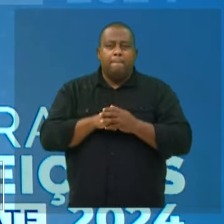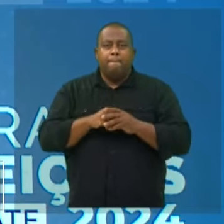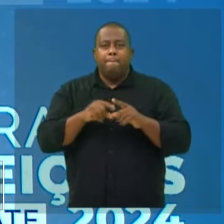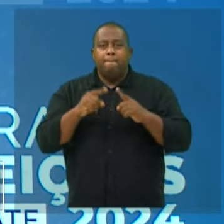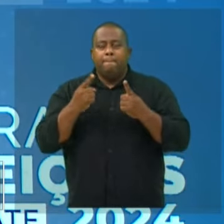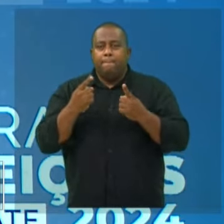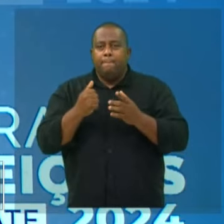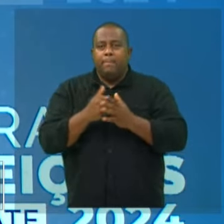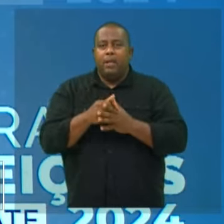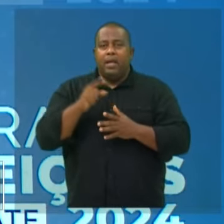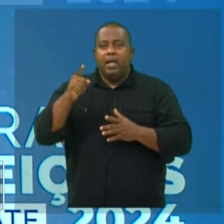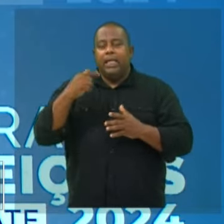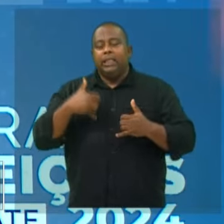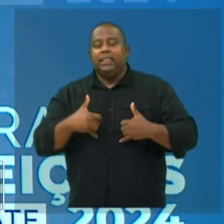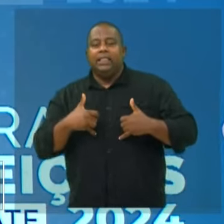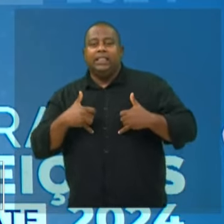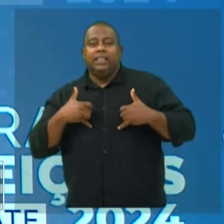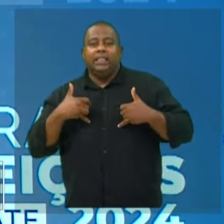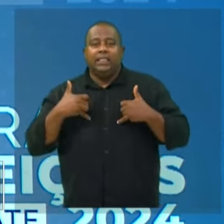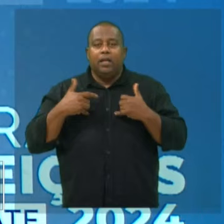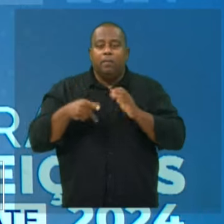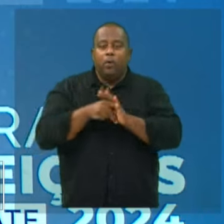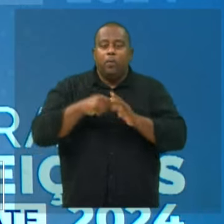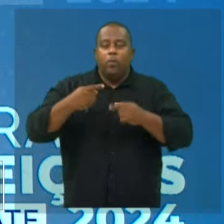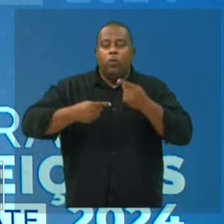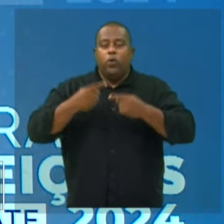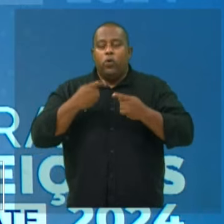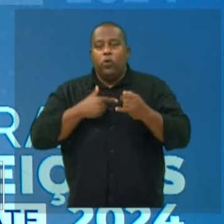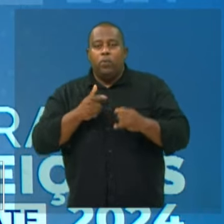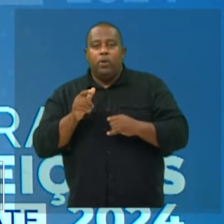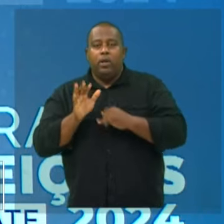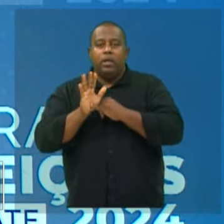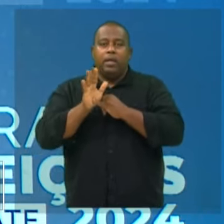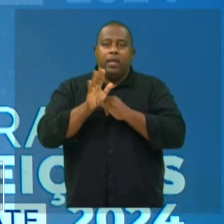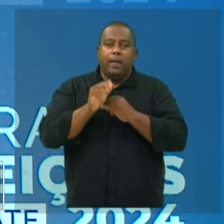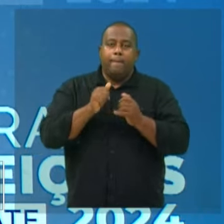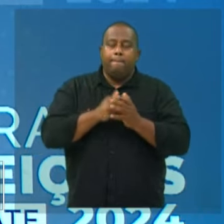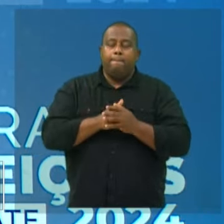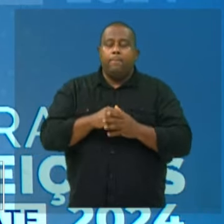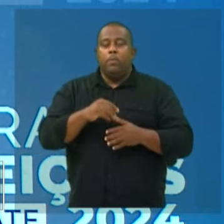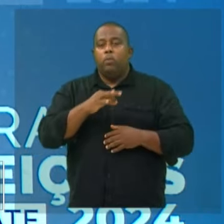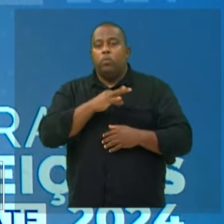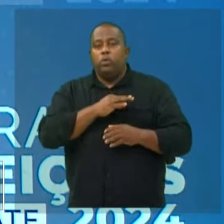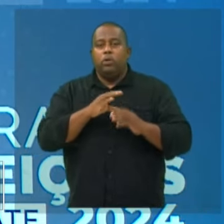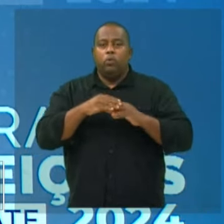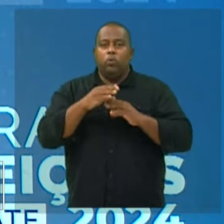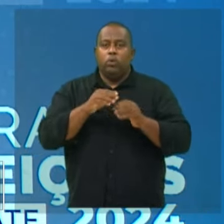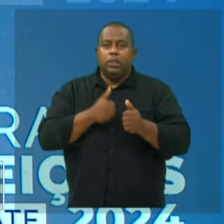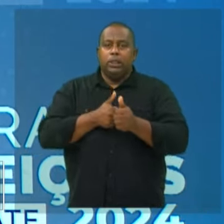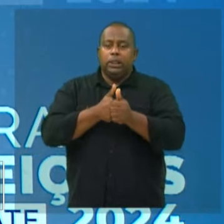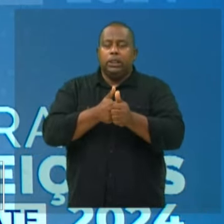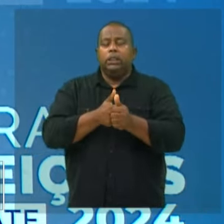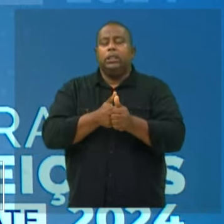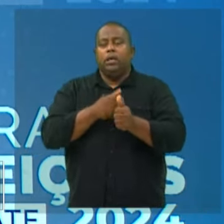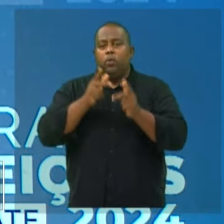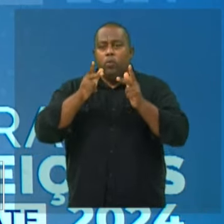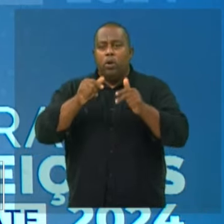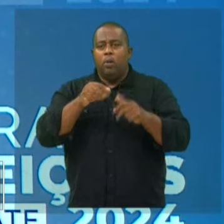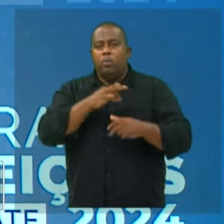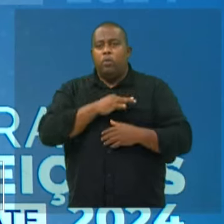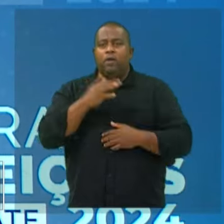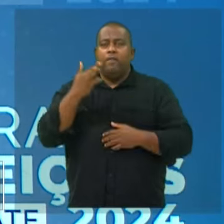papai o Playboy da política de Camaçari o concurso para ingresso na nossa polícia vai ser guia os moldes da polícia federal e da